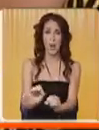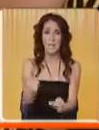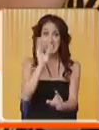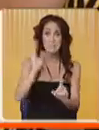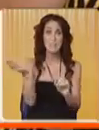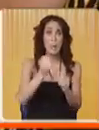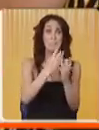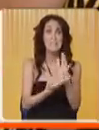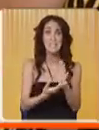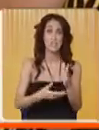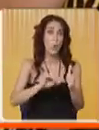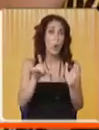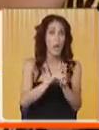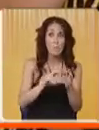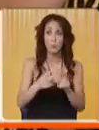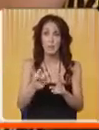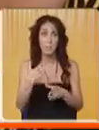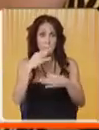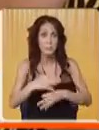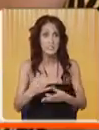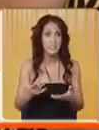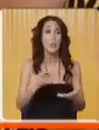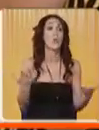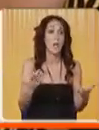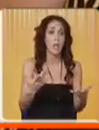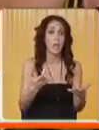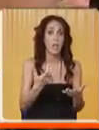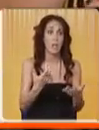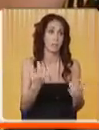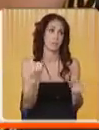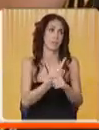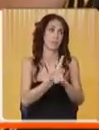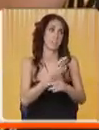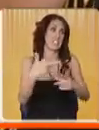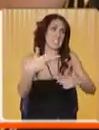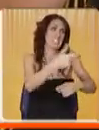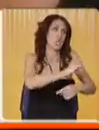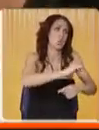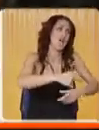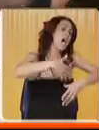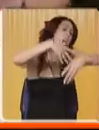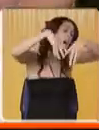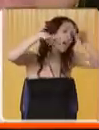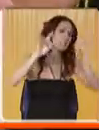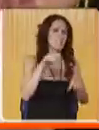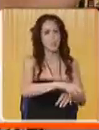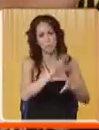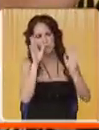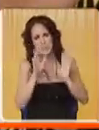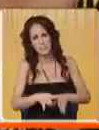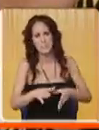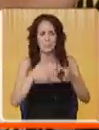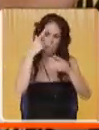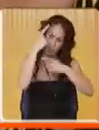tomam medidas para acelerar e tornar a justiça mais eficaz, surgem uma quantidade de vozes críticas a dizer, bom, isto tem que ser